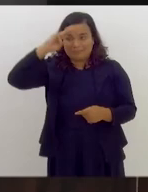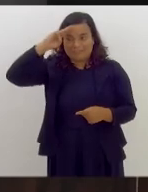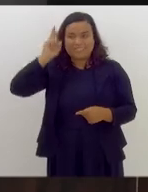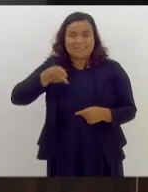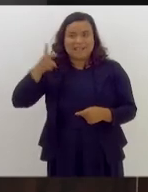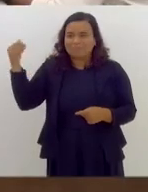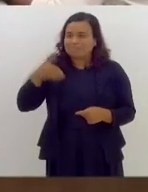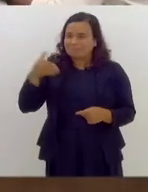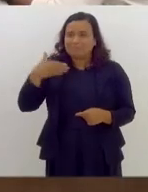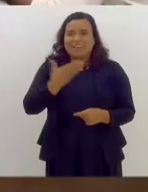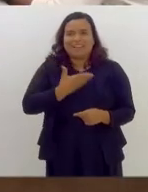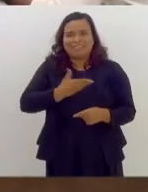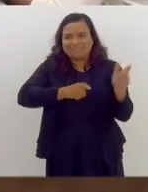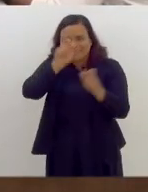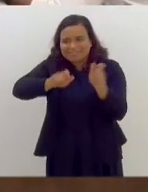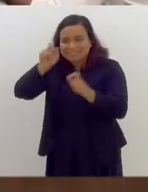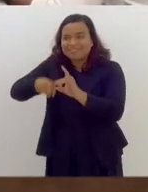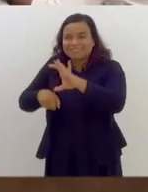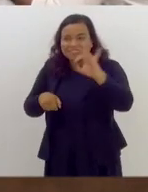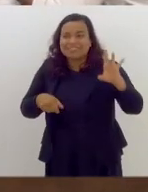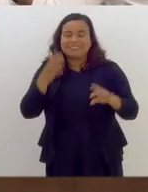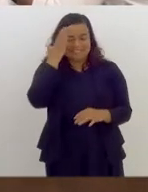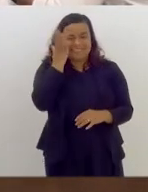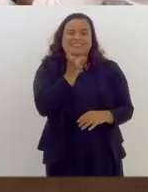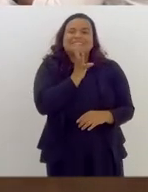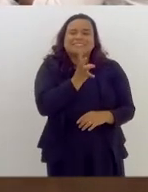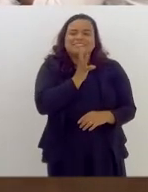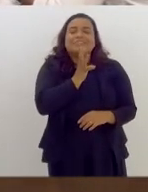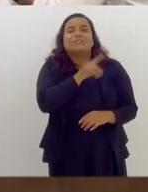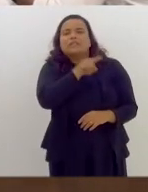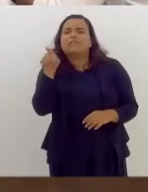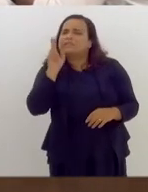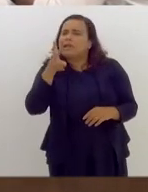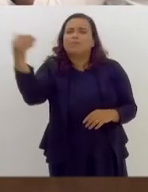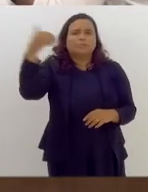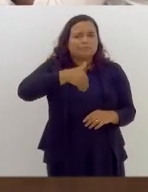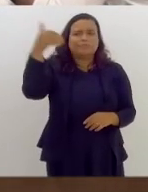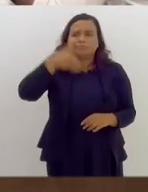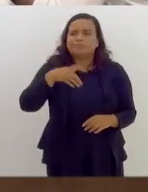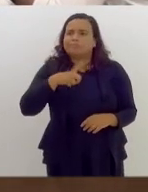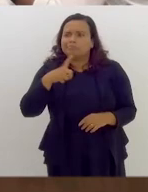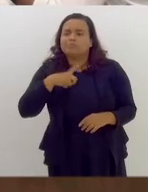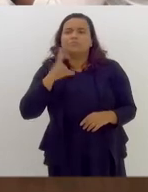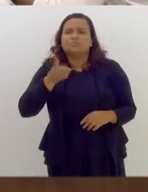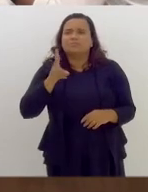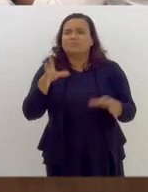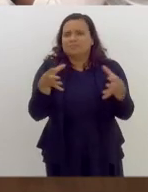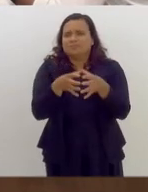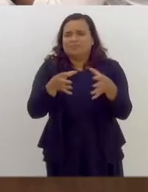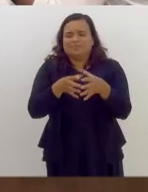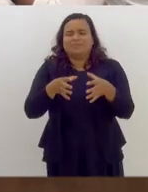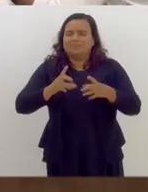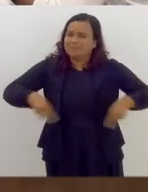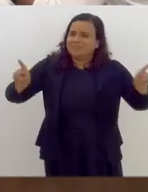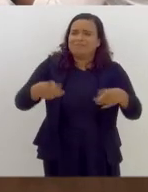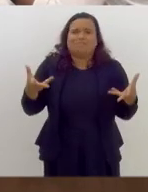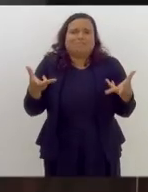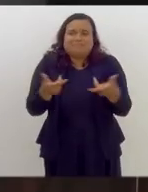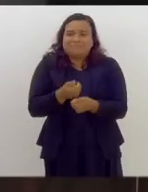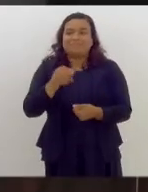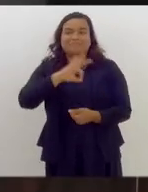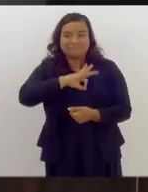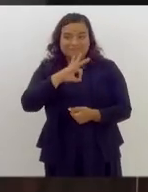meus amigos, que estão sempre nos prestigiando, com essa banda maravilhosa, a Polícia Militar